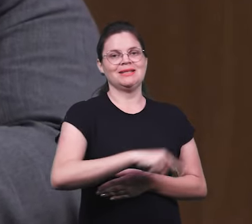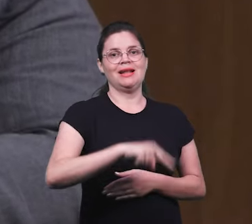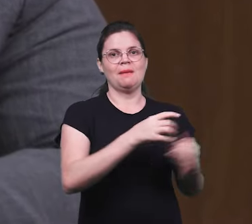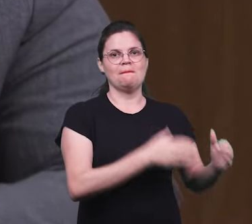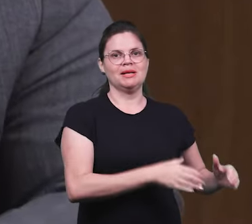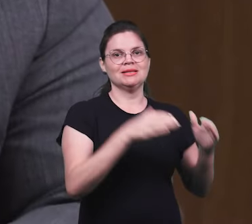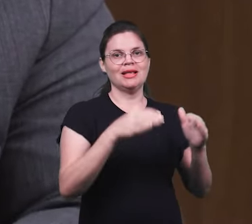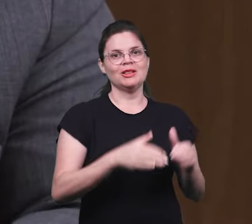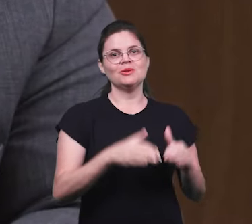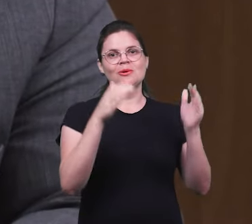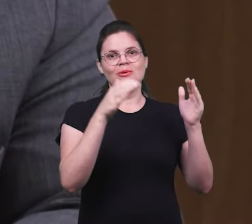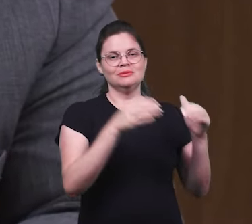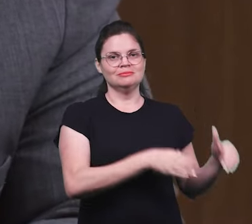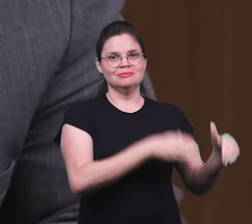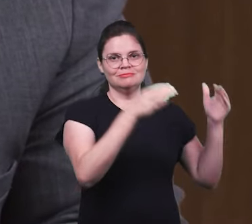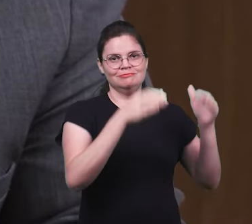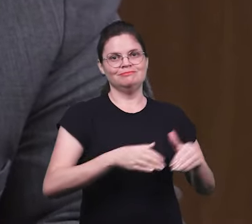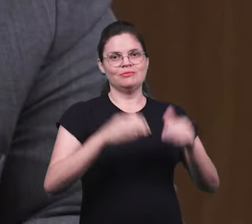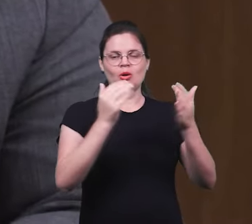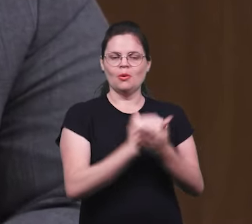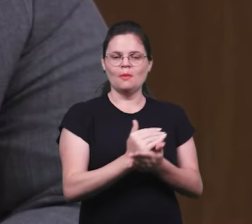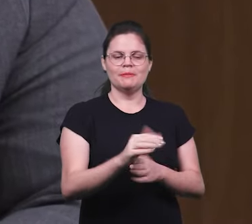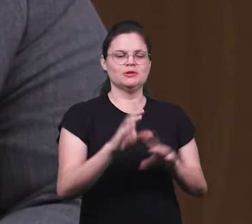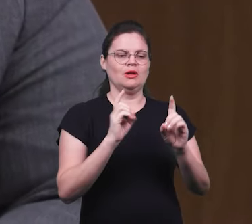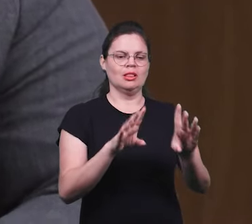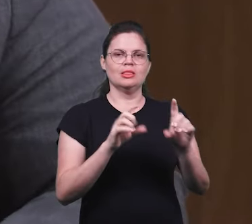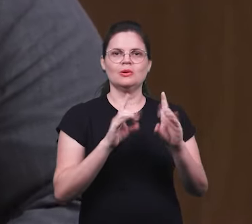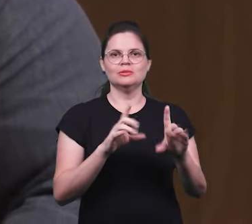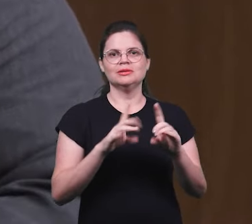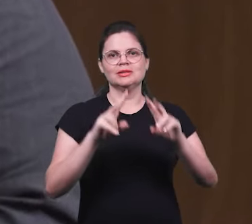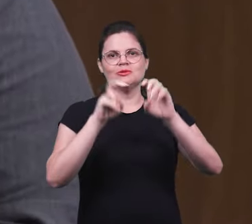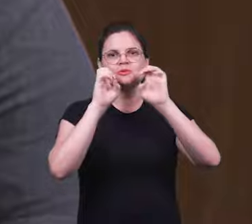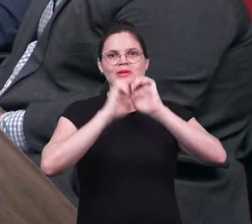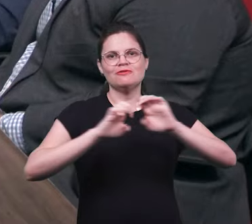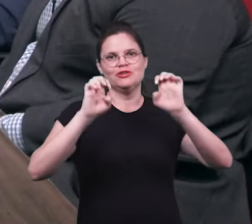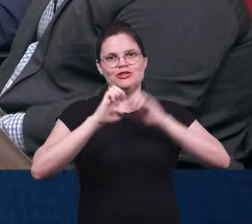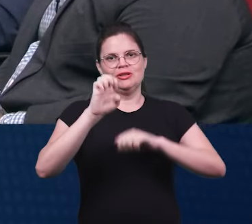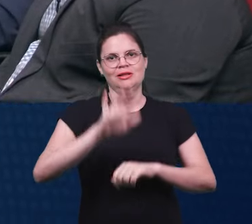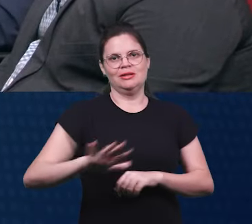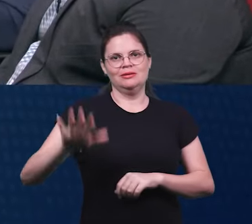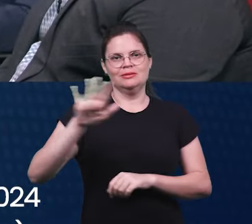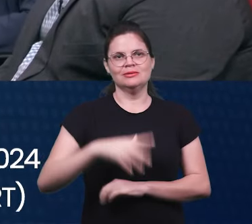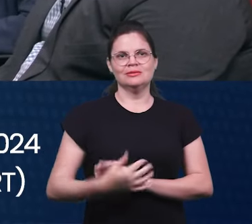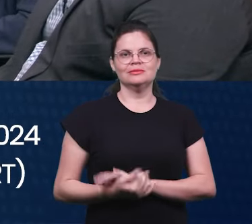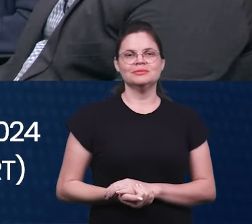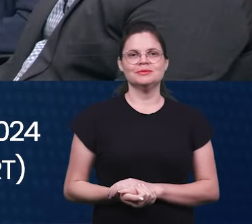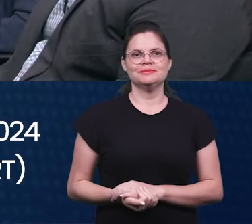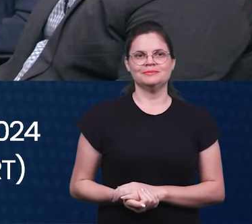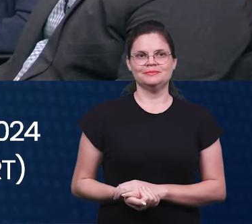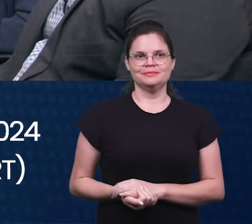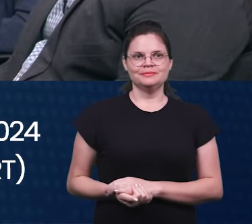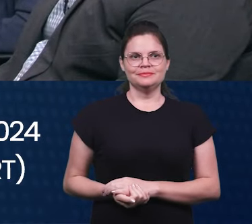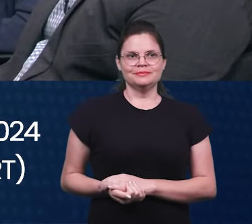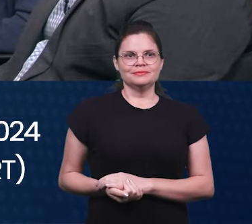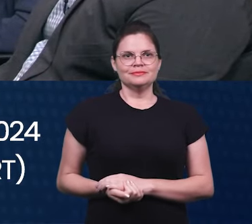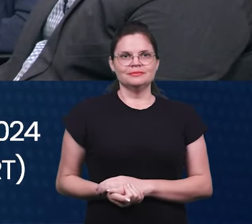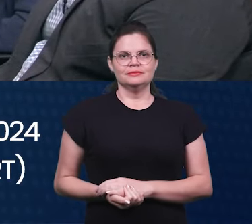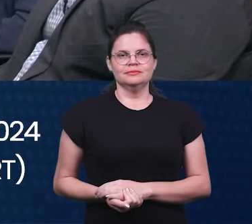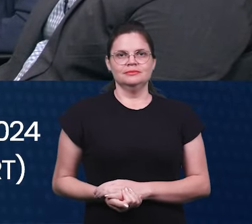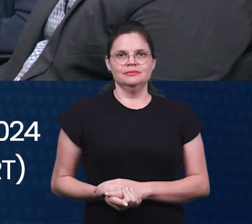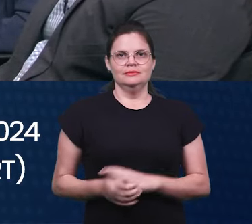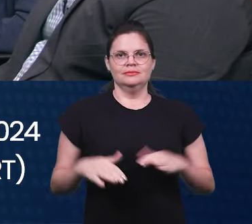Macedônia, essa entrada do Evangelho na Europa. Pastor Serlon, como nós entramos agora,